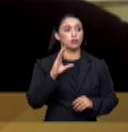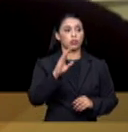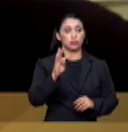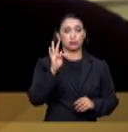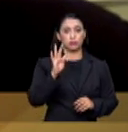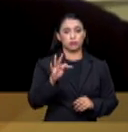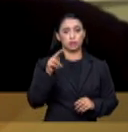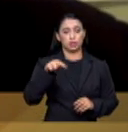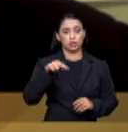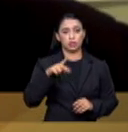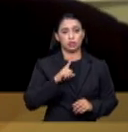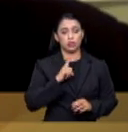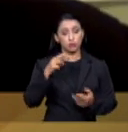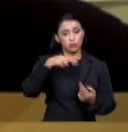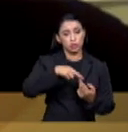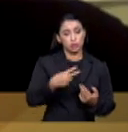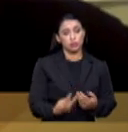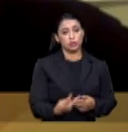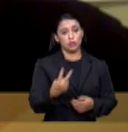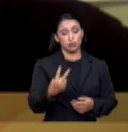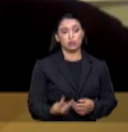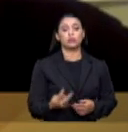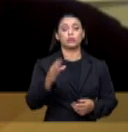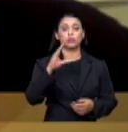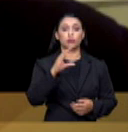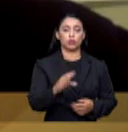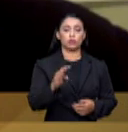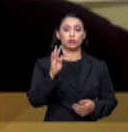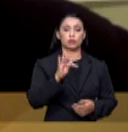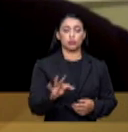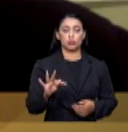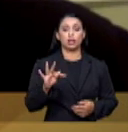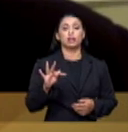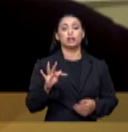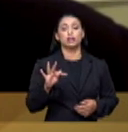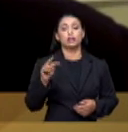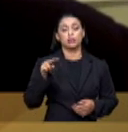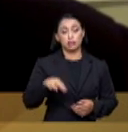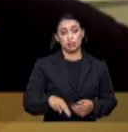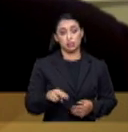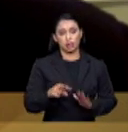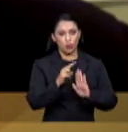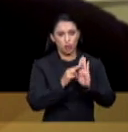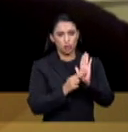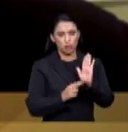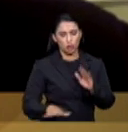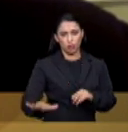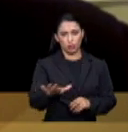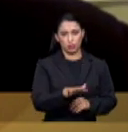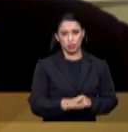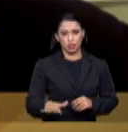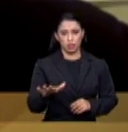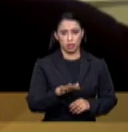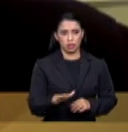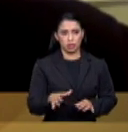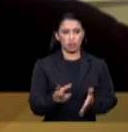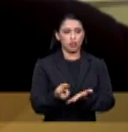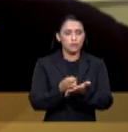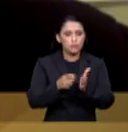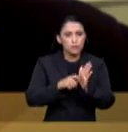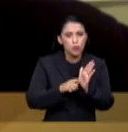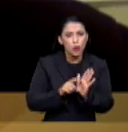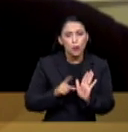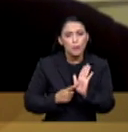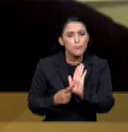ainda válido constitucional, inciso 2 do Código Tributário Nacional. A norma geral, no intuito de uniformidade fiscal, dispõe de